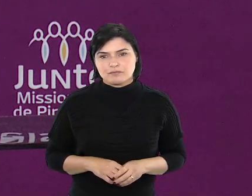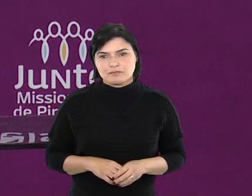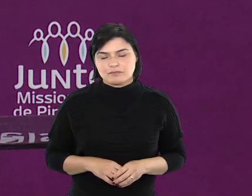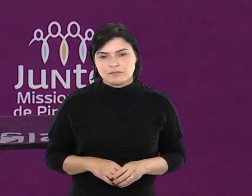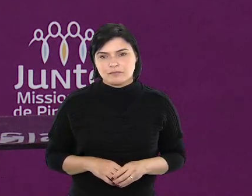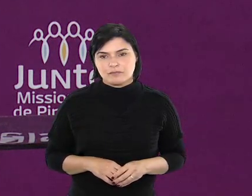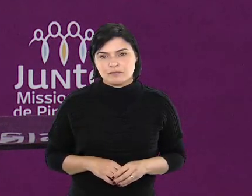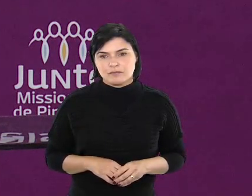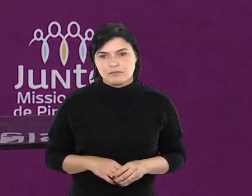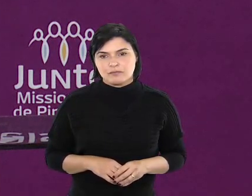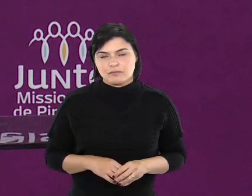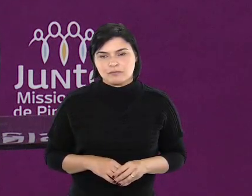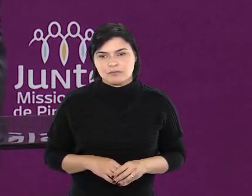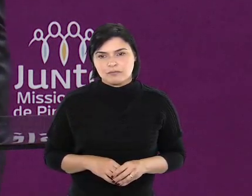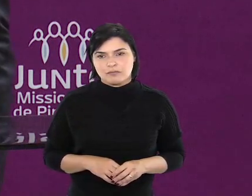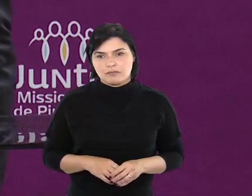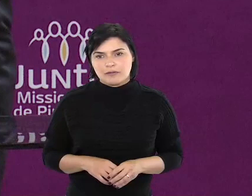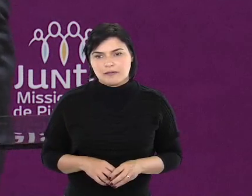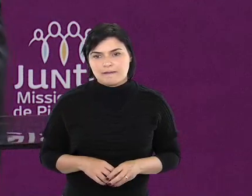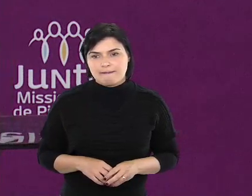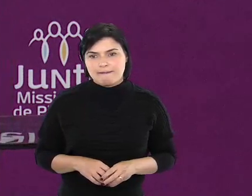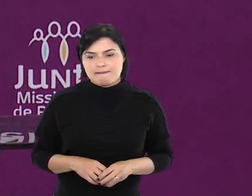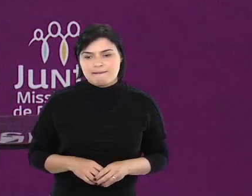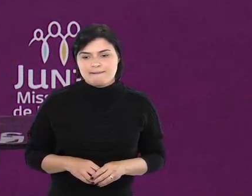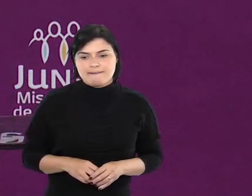outro termo que ele coloca aqui